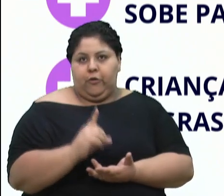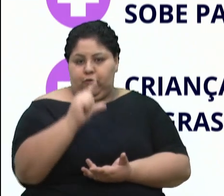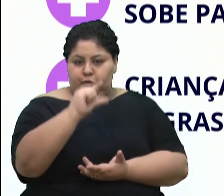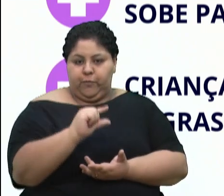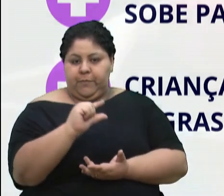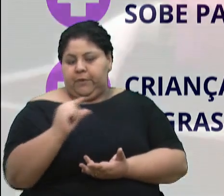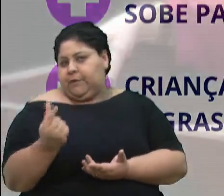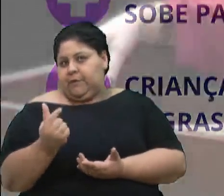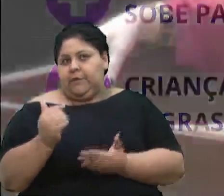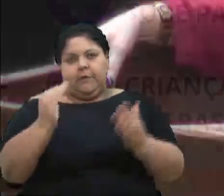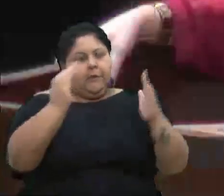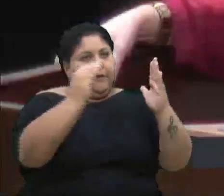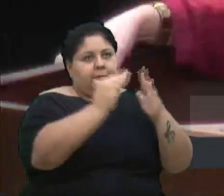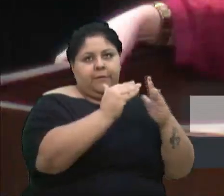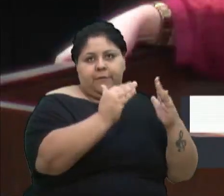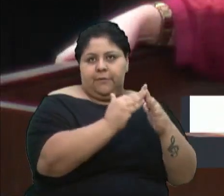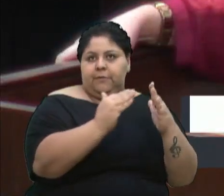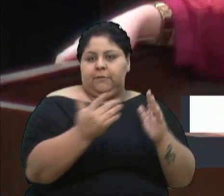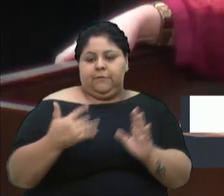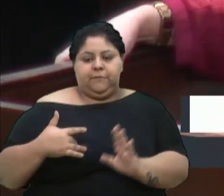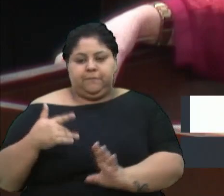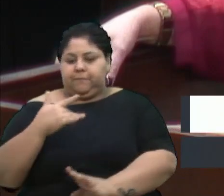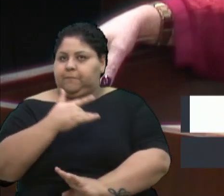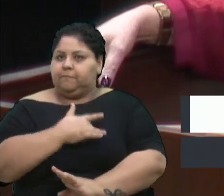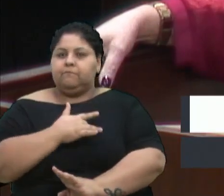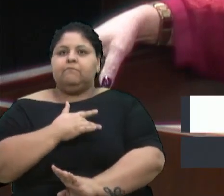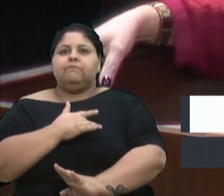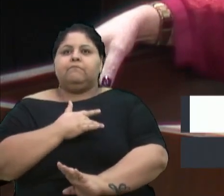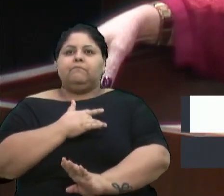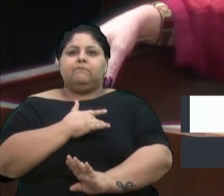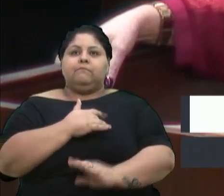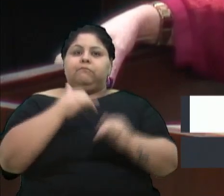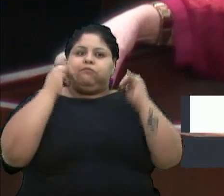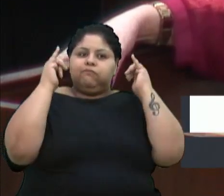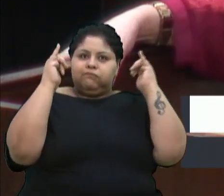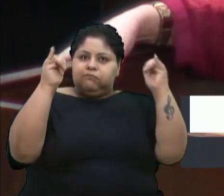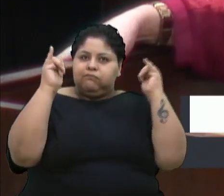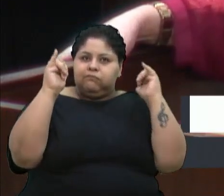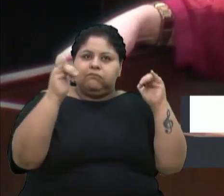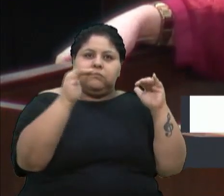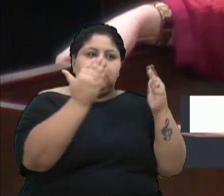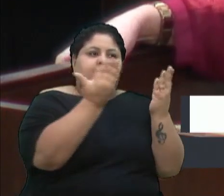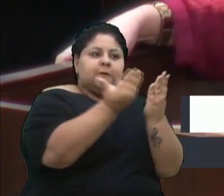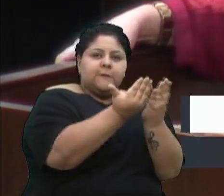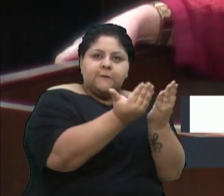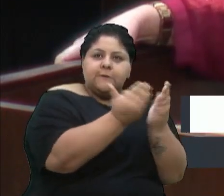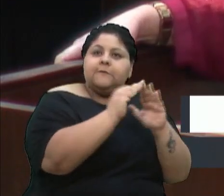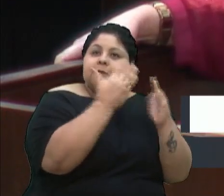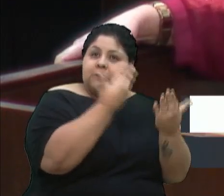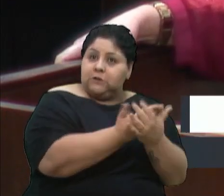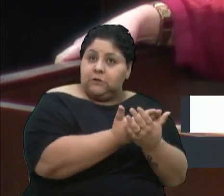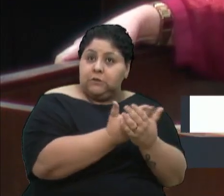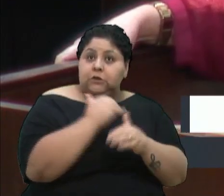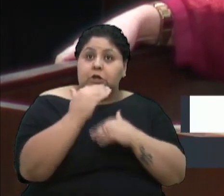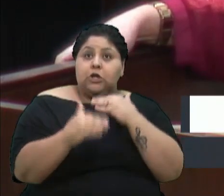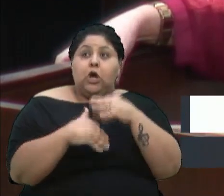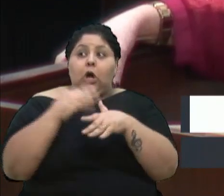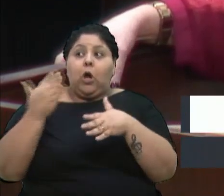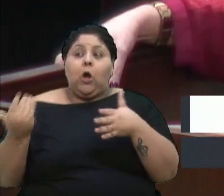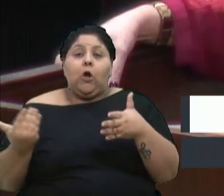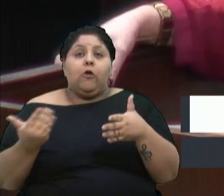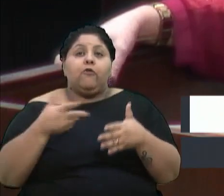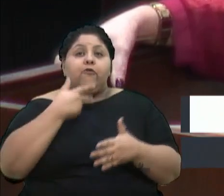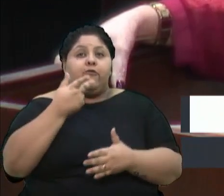A moradia, a saúde, ao transporte, à escola. E quando se entra em adolescentes,